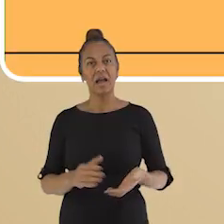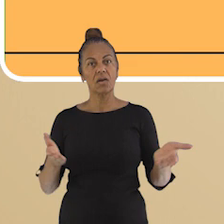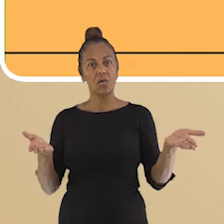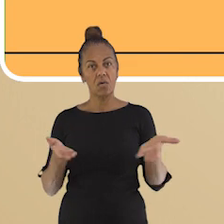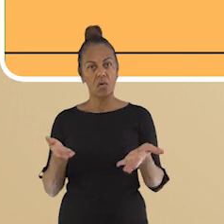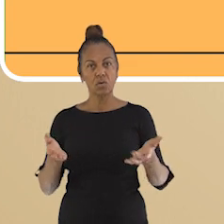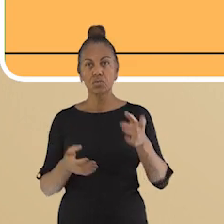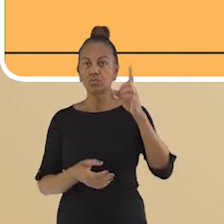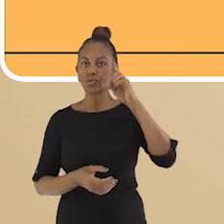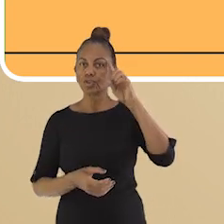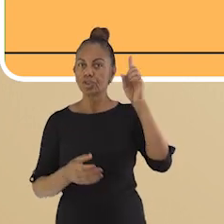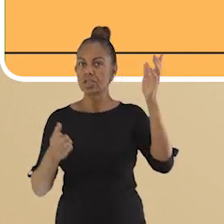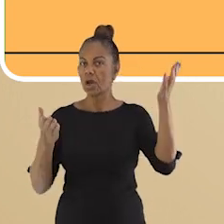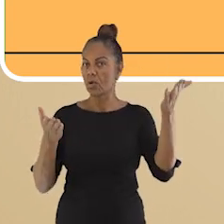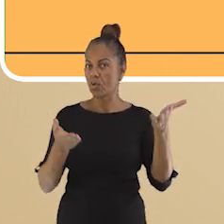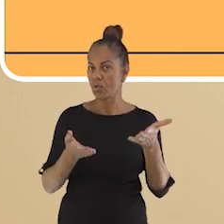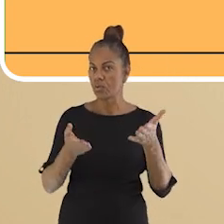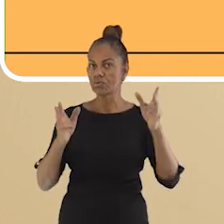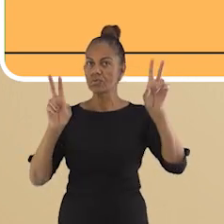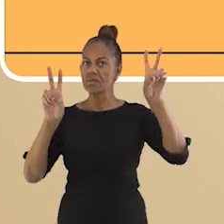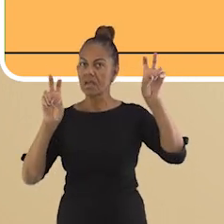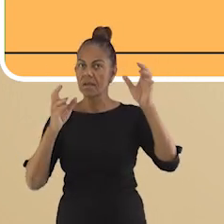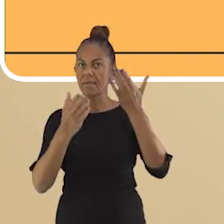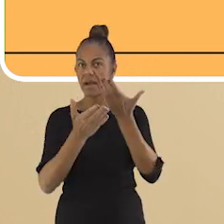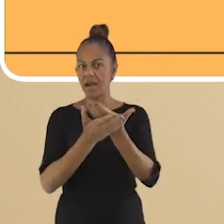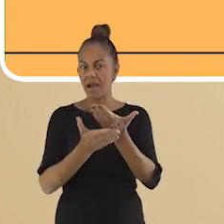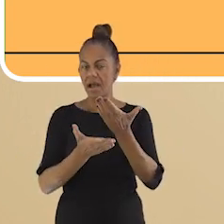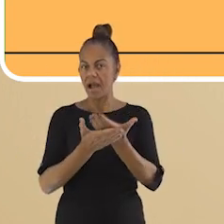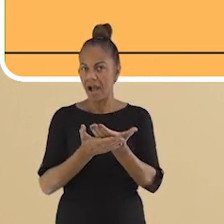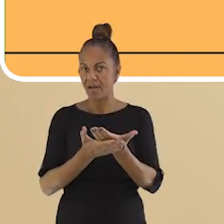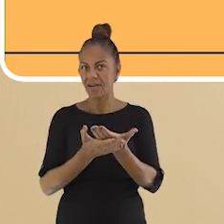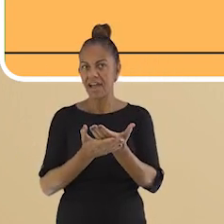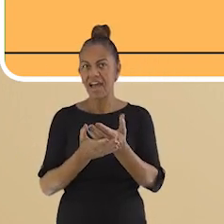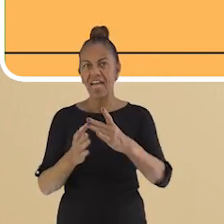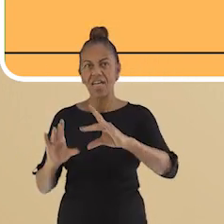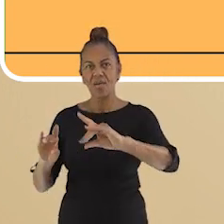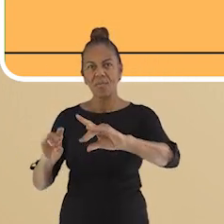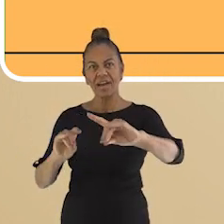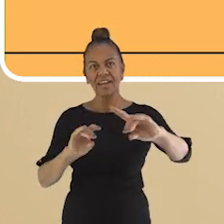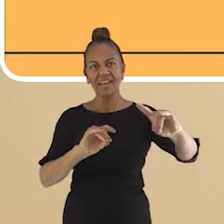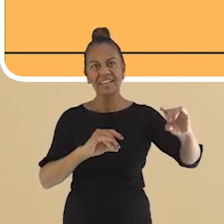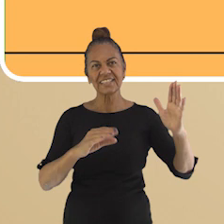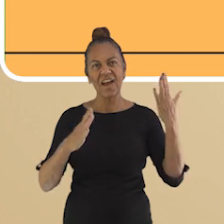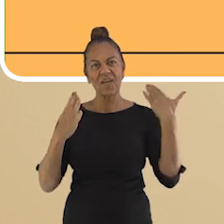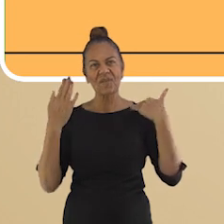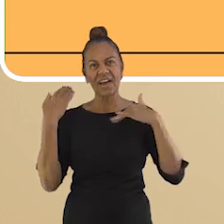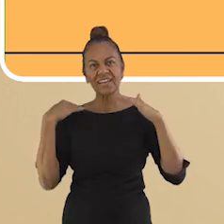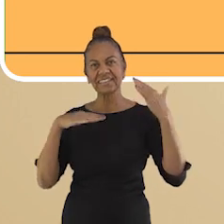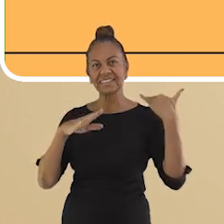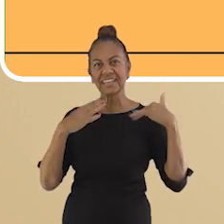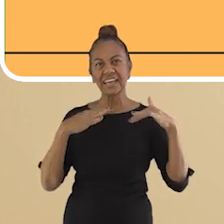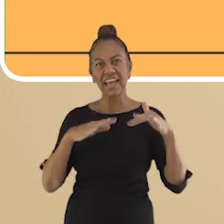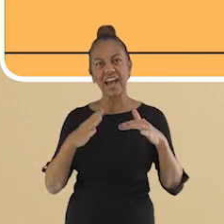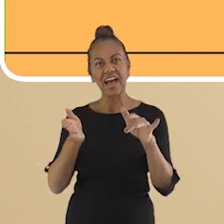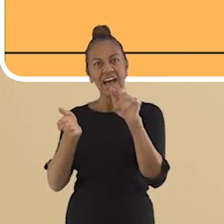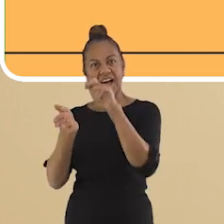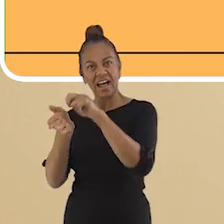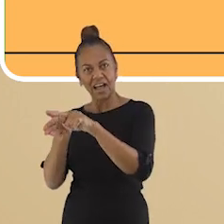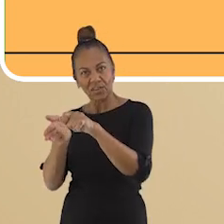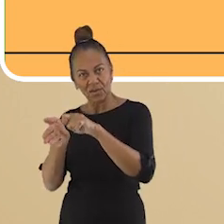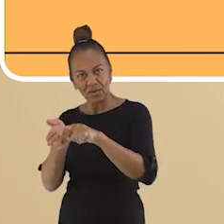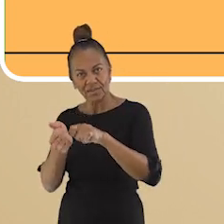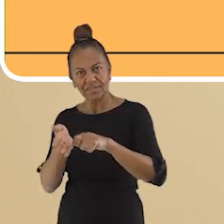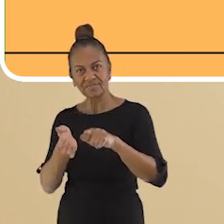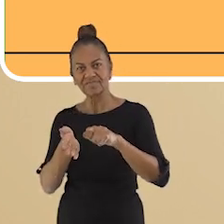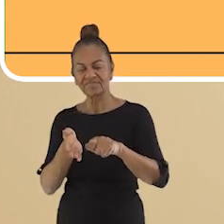Agora, anote a data de hoje e o título da aula, Um Passeio pelo Manguezal. Vou dar mais um tempinho para